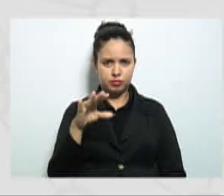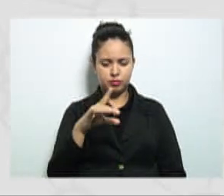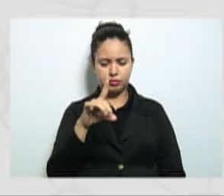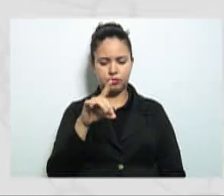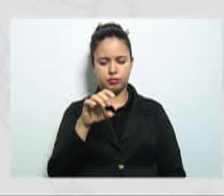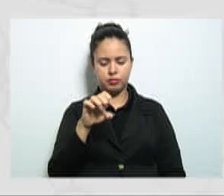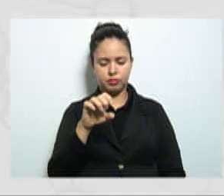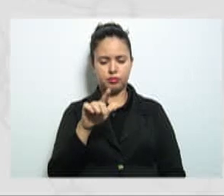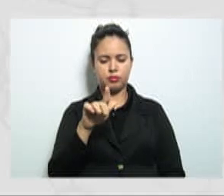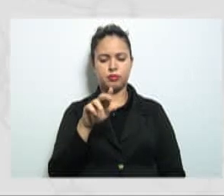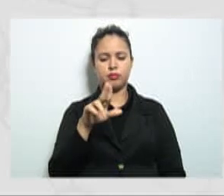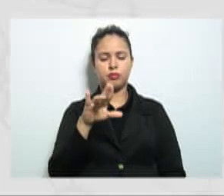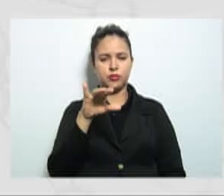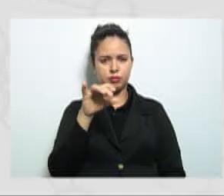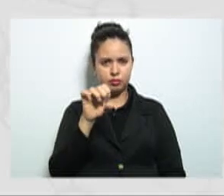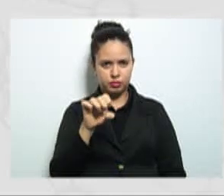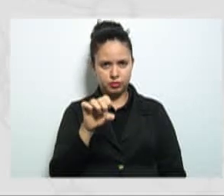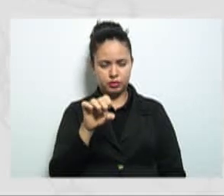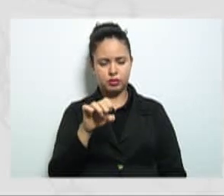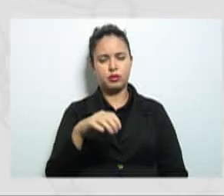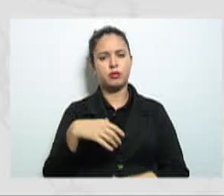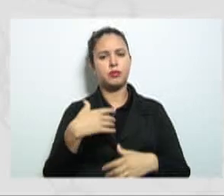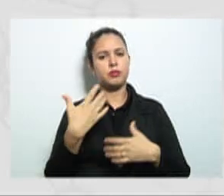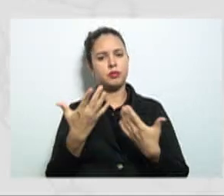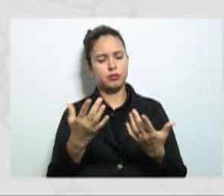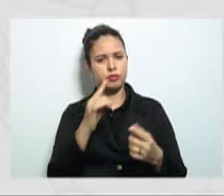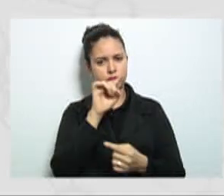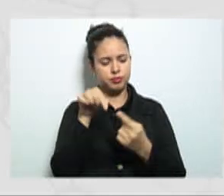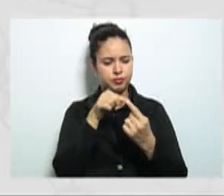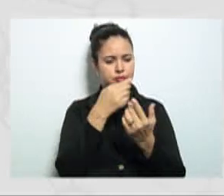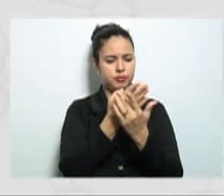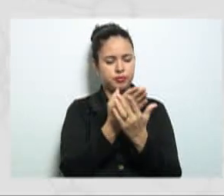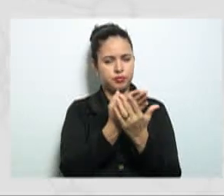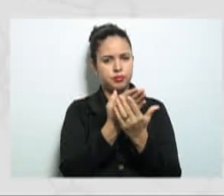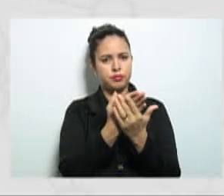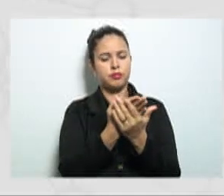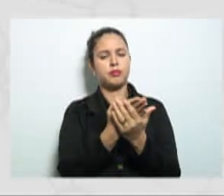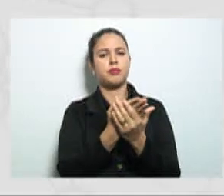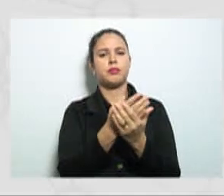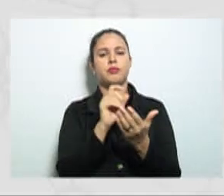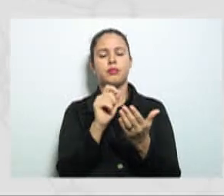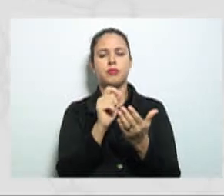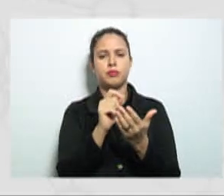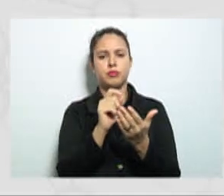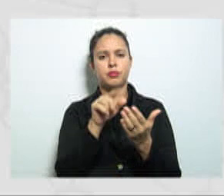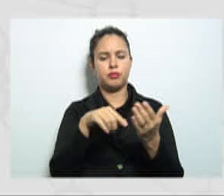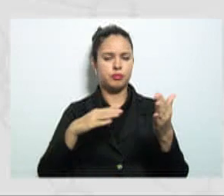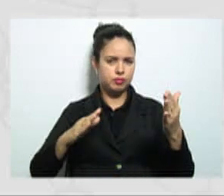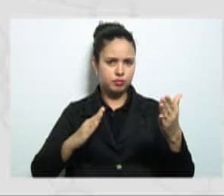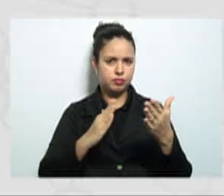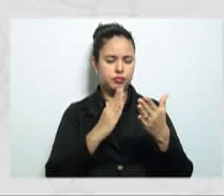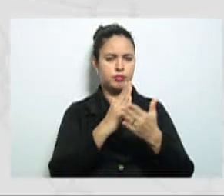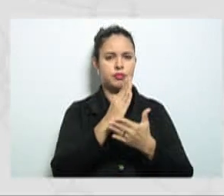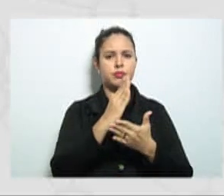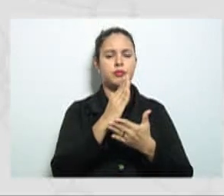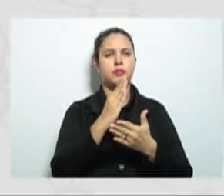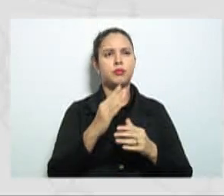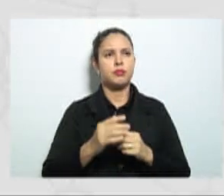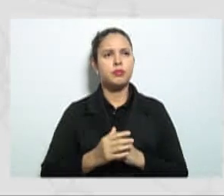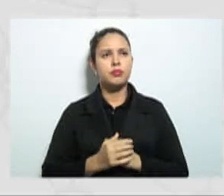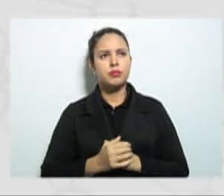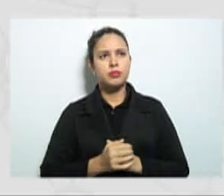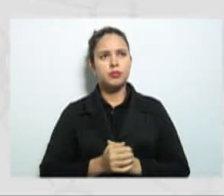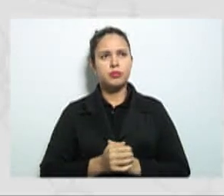notas, estudou muito. A finalidade dos seus estudos, de querer tirar uma boa nota, foi os seus